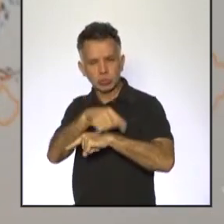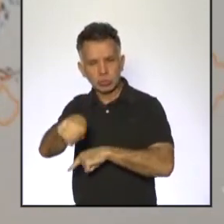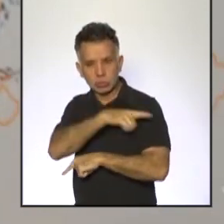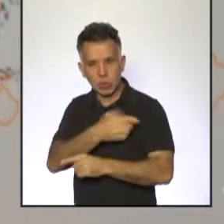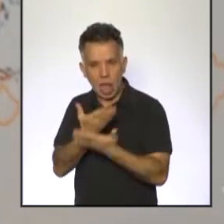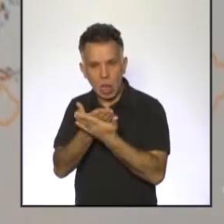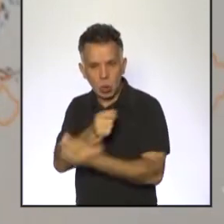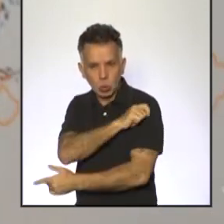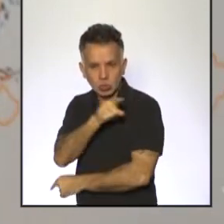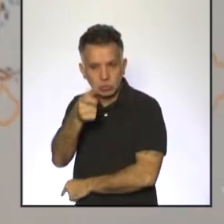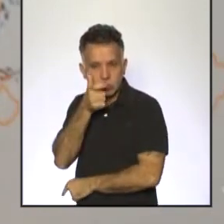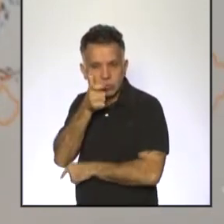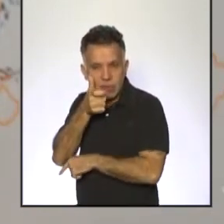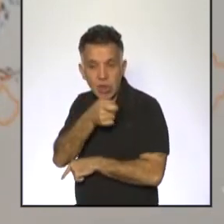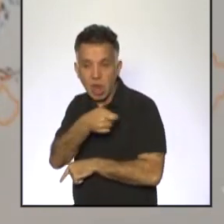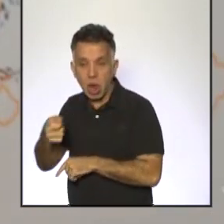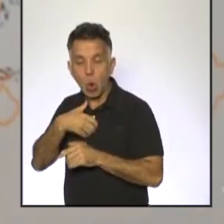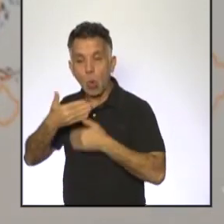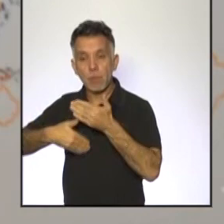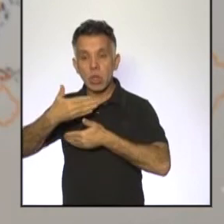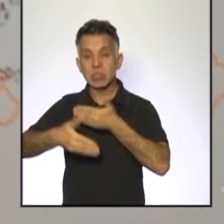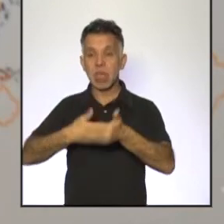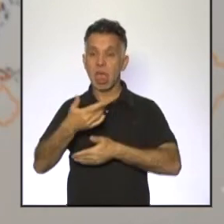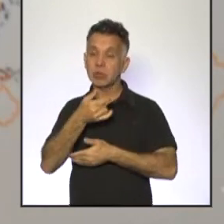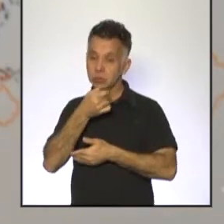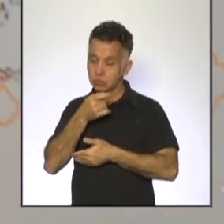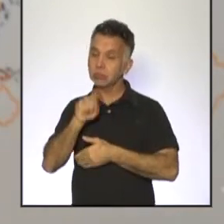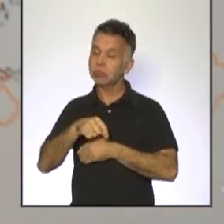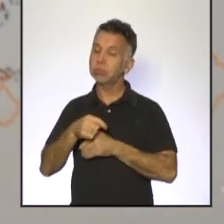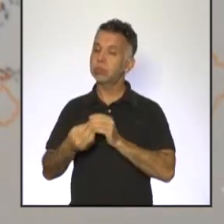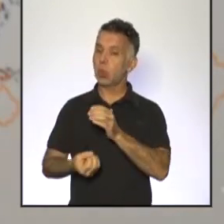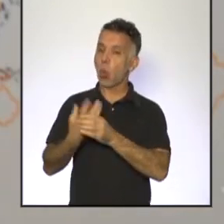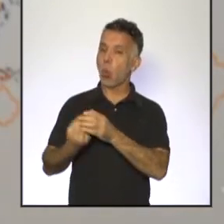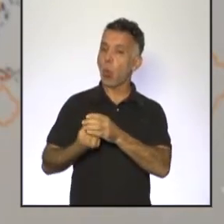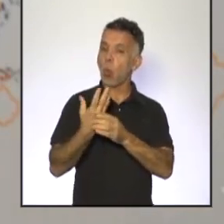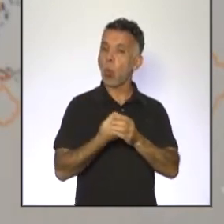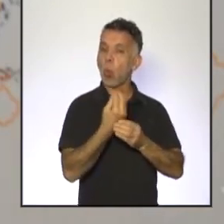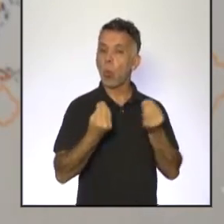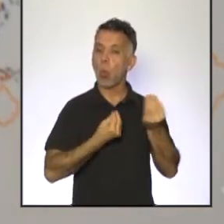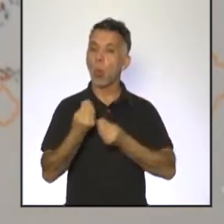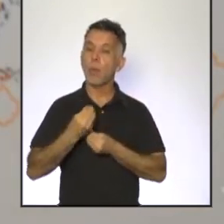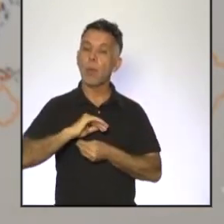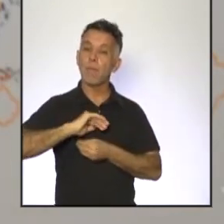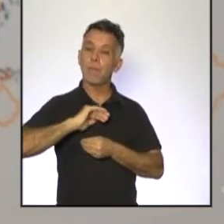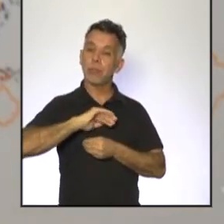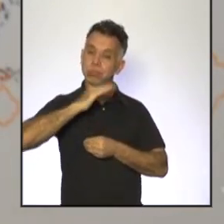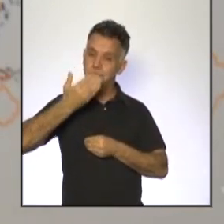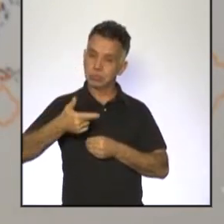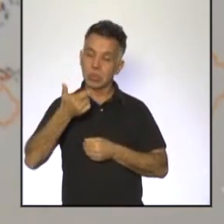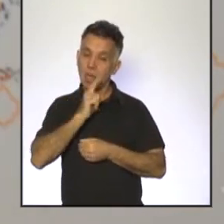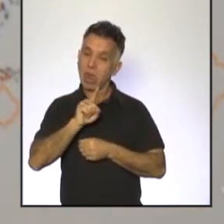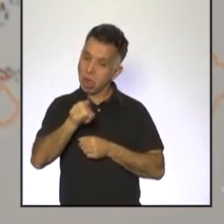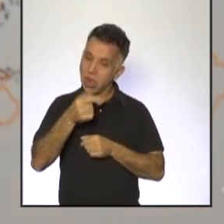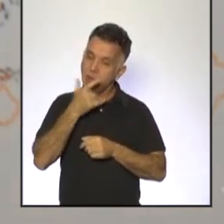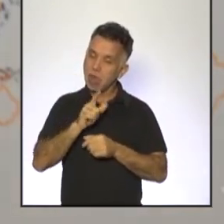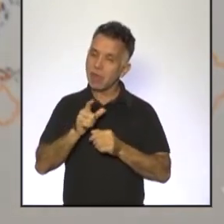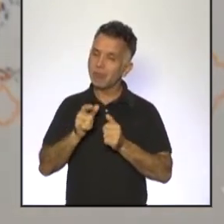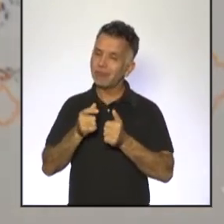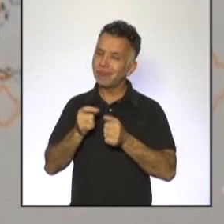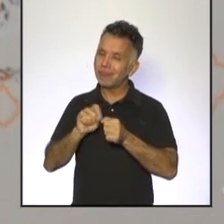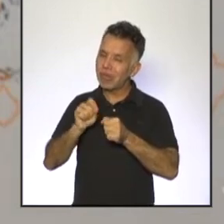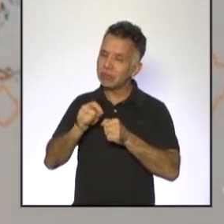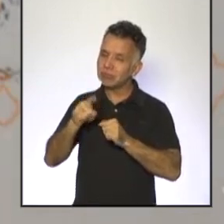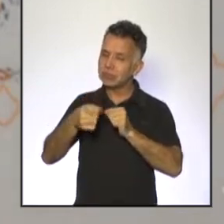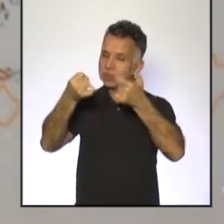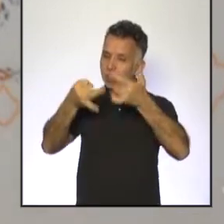ajuda muito porque você vai ver o processo de formação de montanha também, muito útil, tá? E aí, dito isso, feita essa